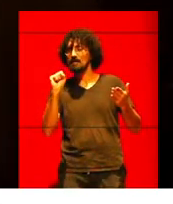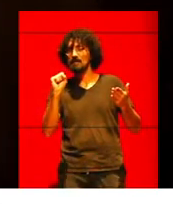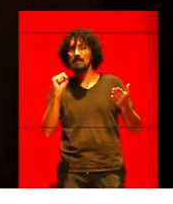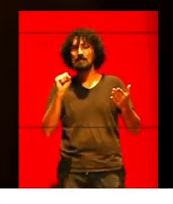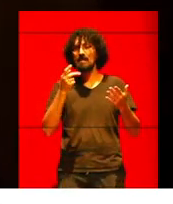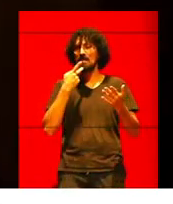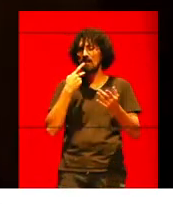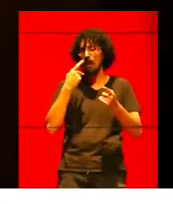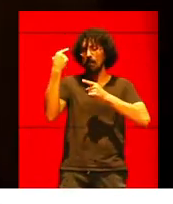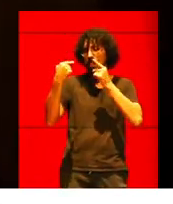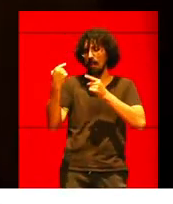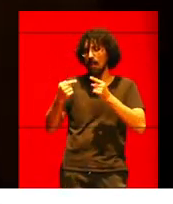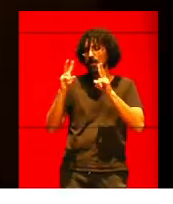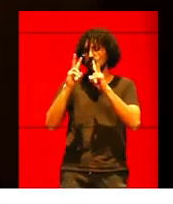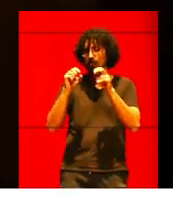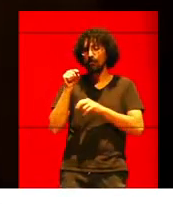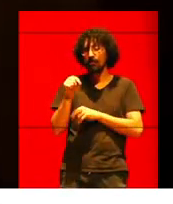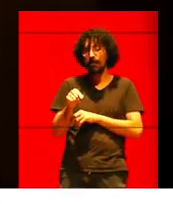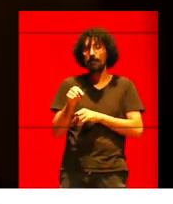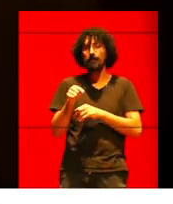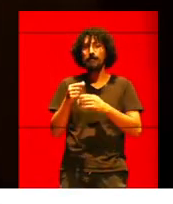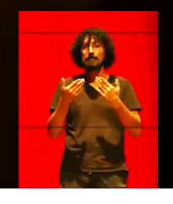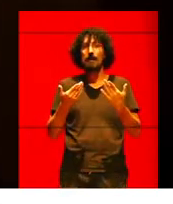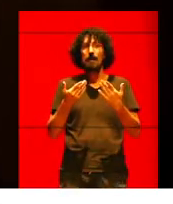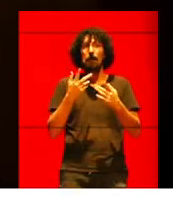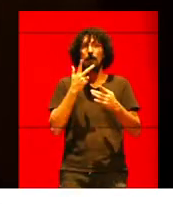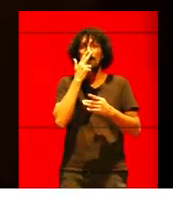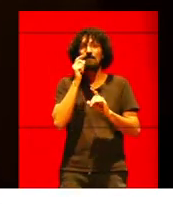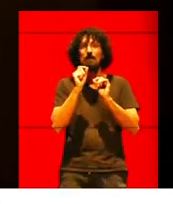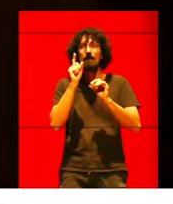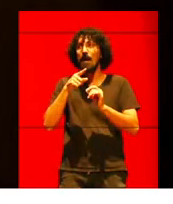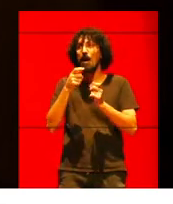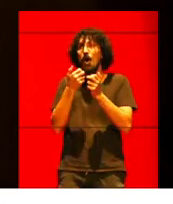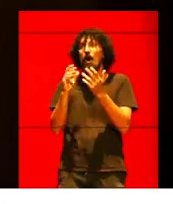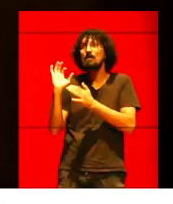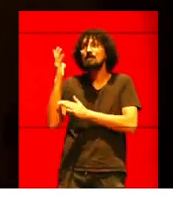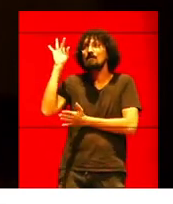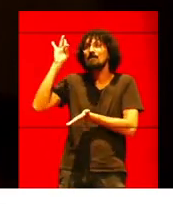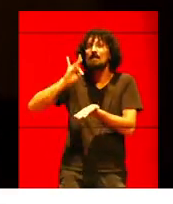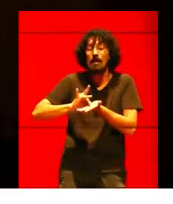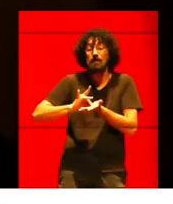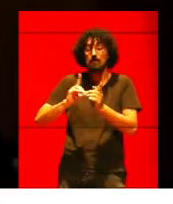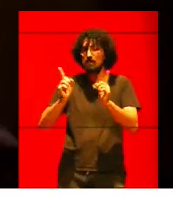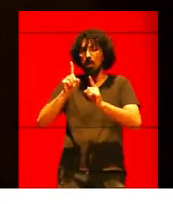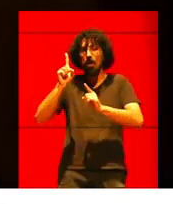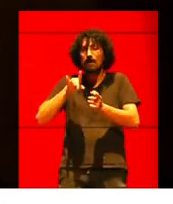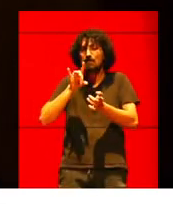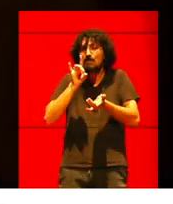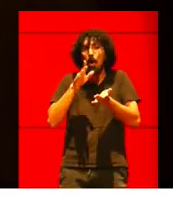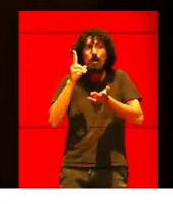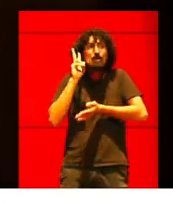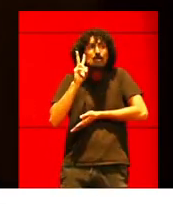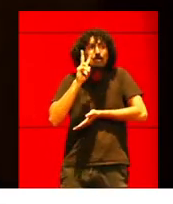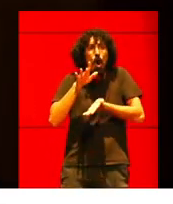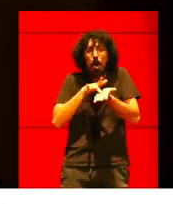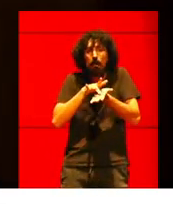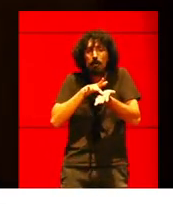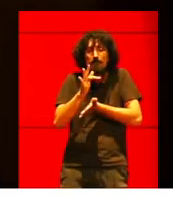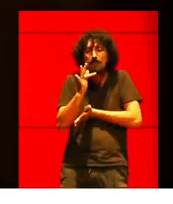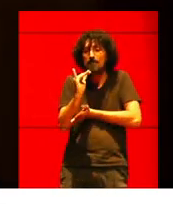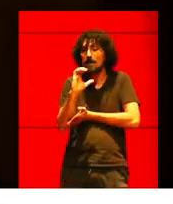esse bem era capítulo também, não era fácil, né? Como se fosse alguém real. Você pergunta quem é o Bentinho, mano? É do livro. É